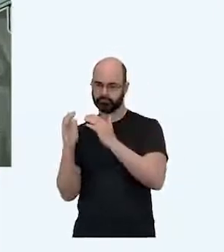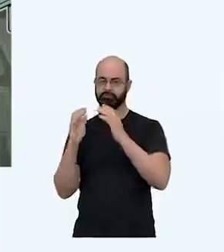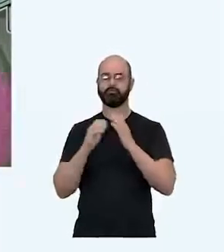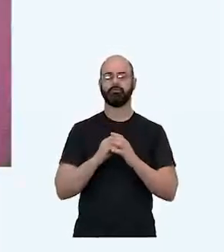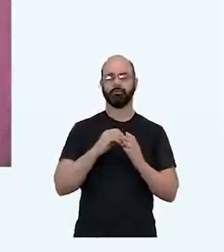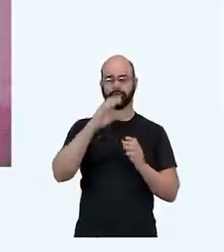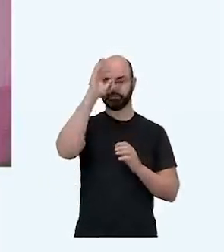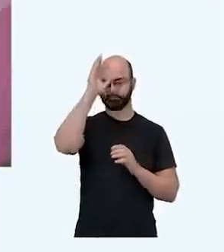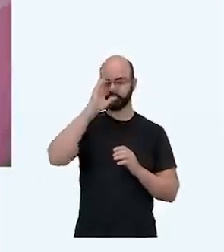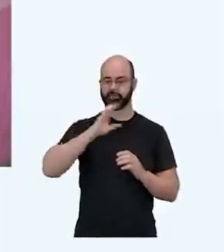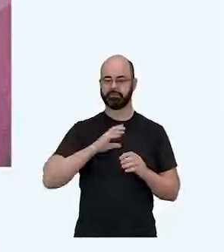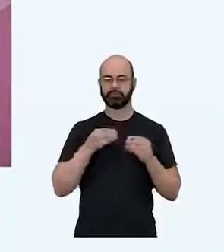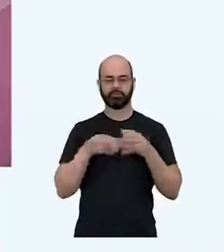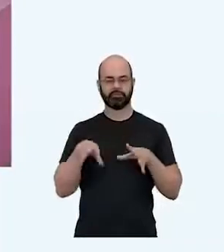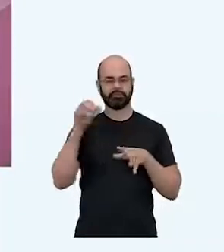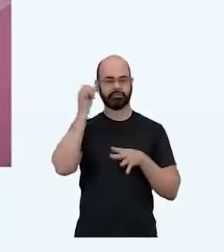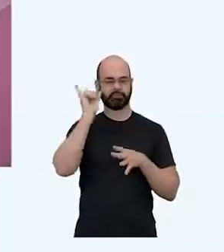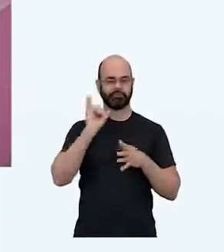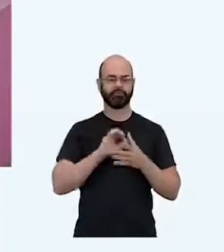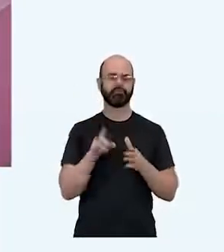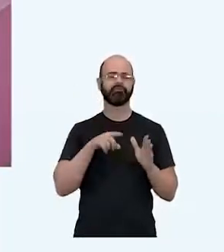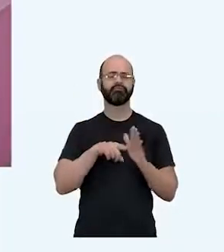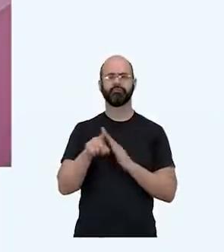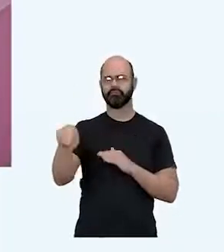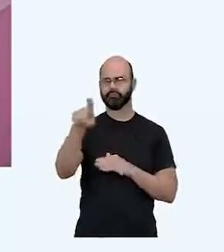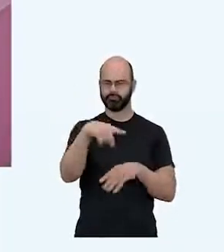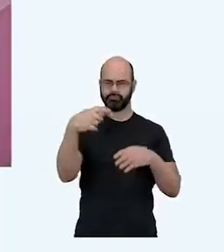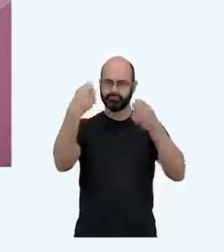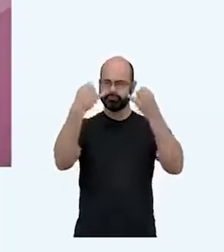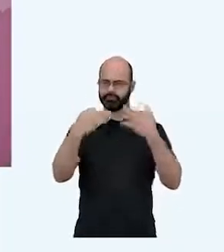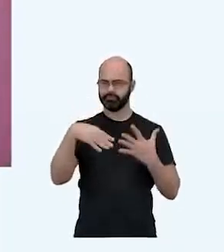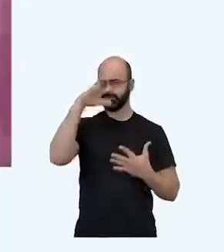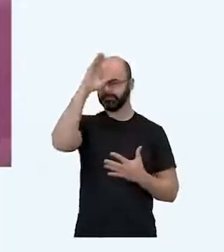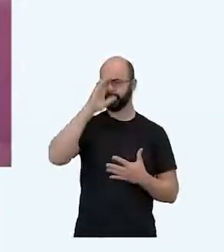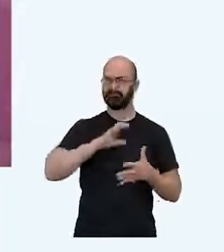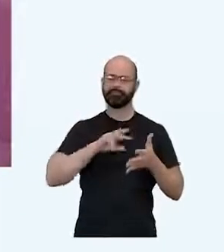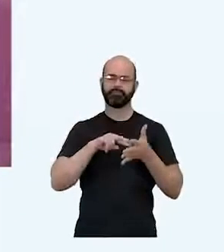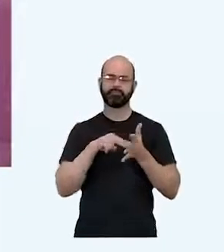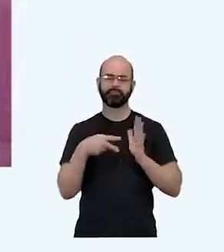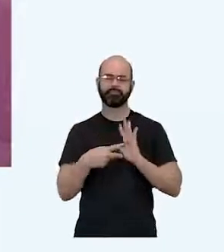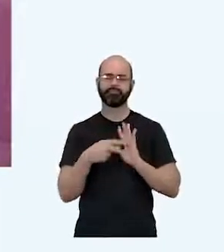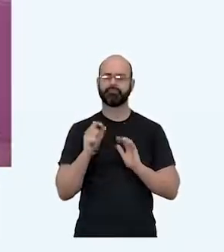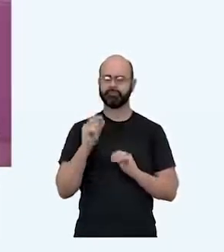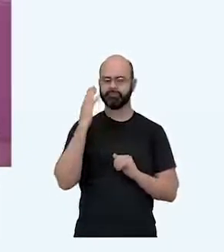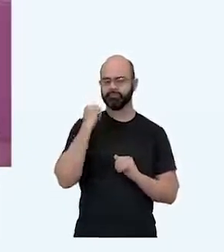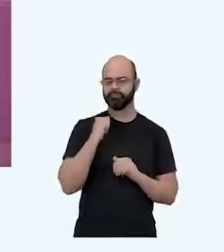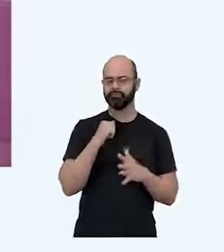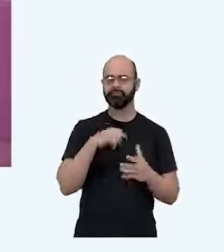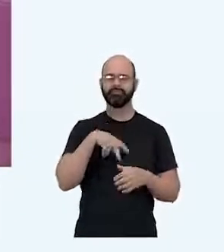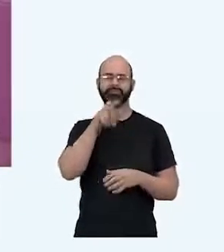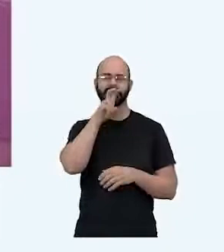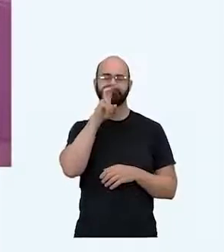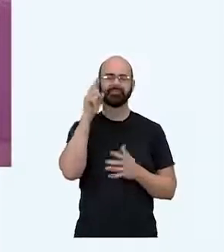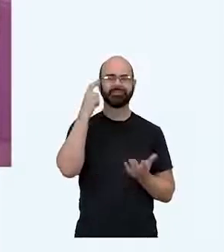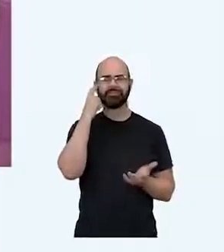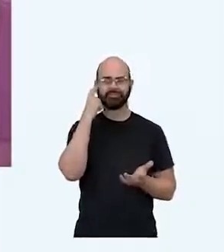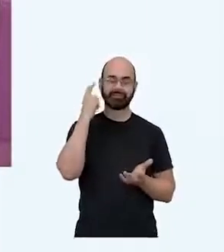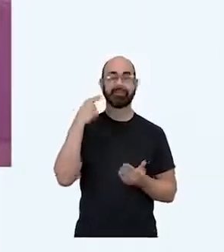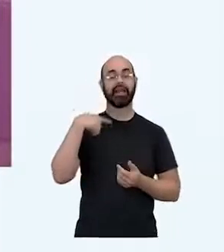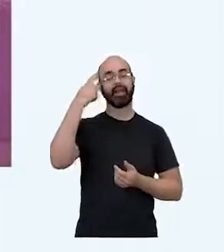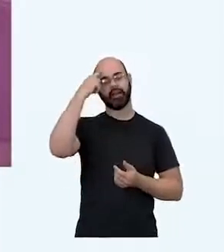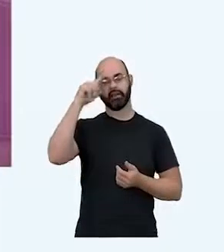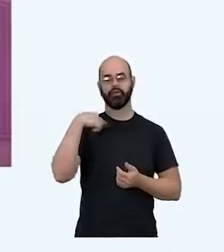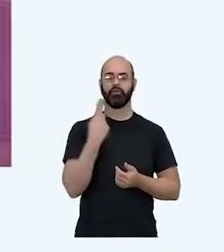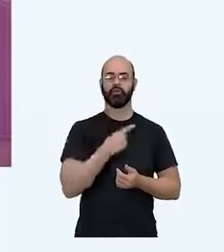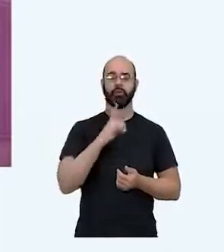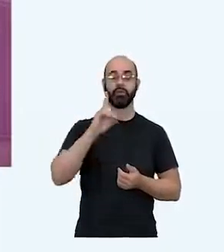Entendi. Algum de vocês consegue dar um exemplo de cidadania? Deixa eu ver, professora. Nós temos o